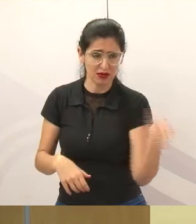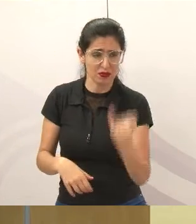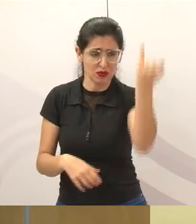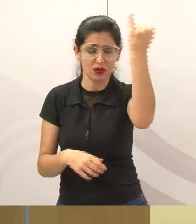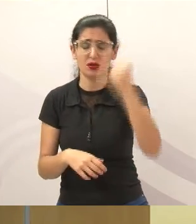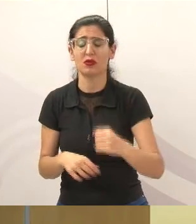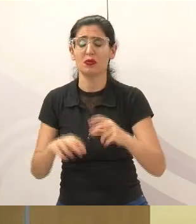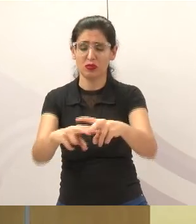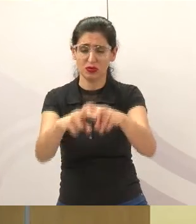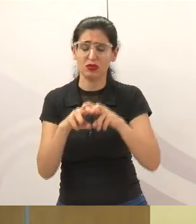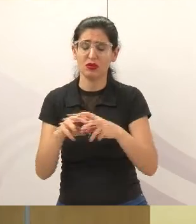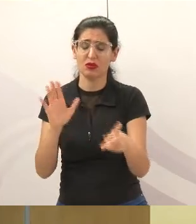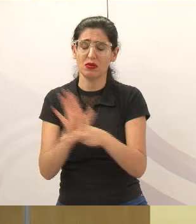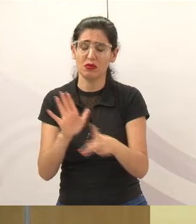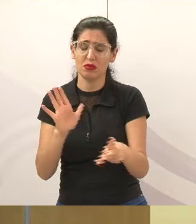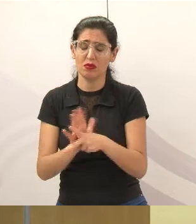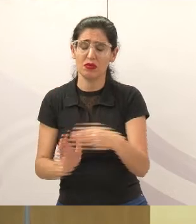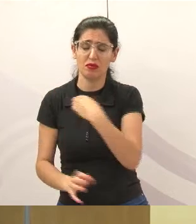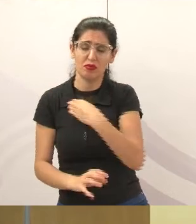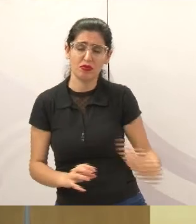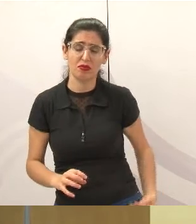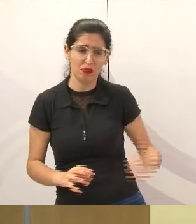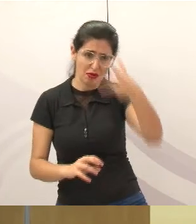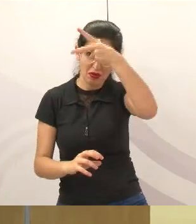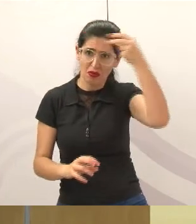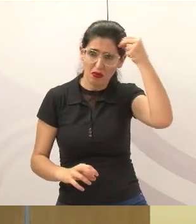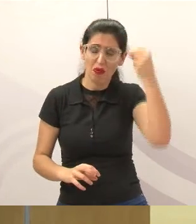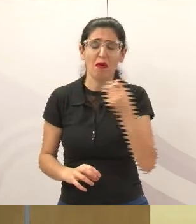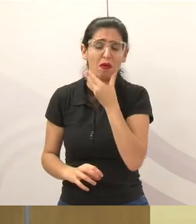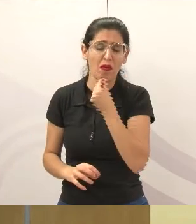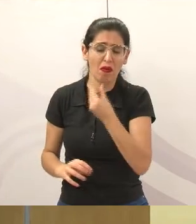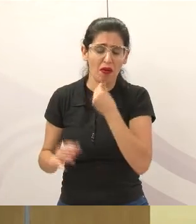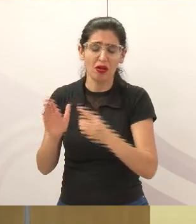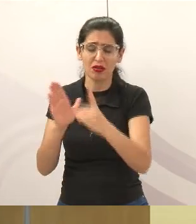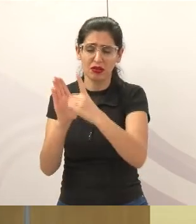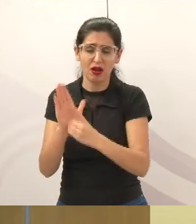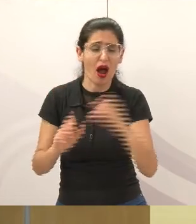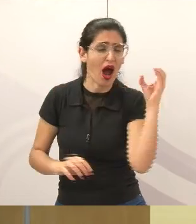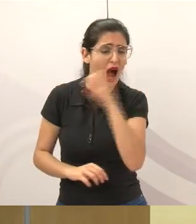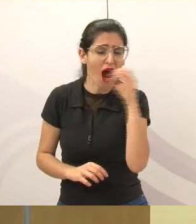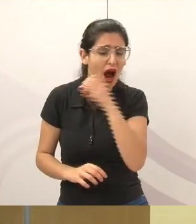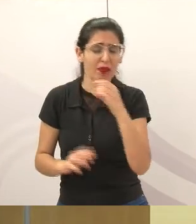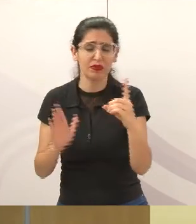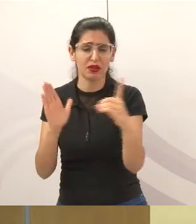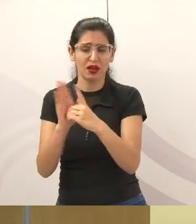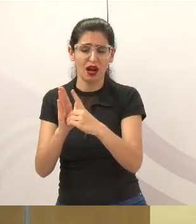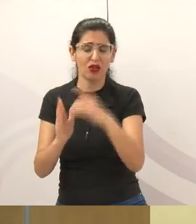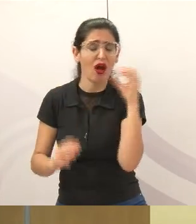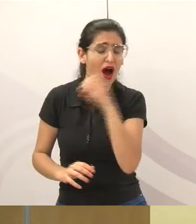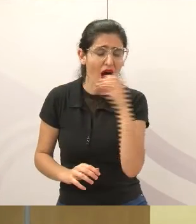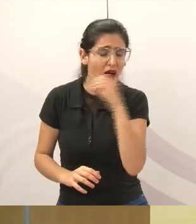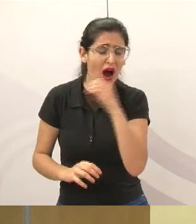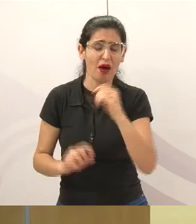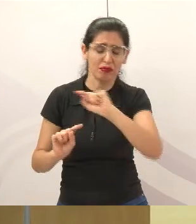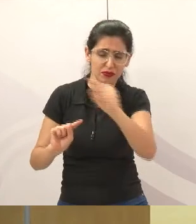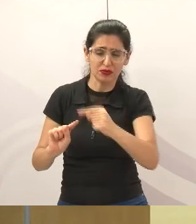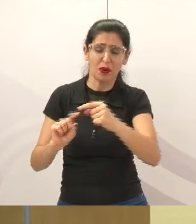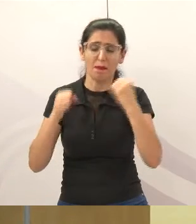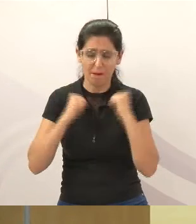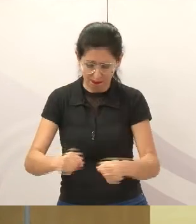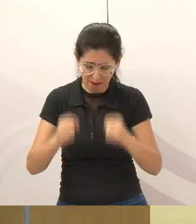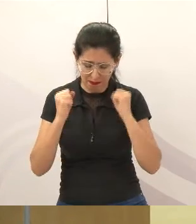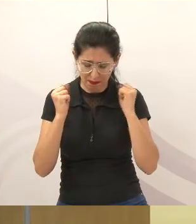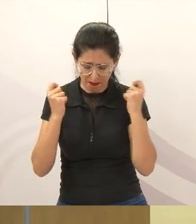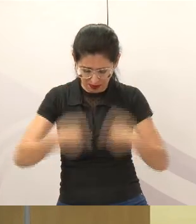prefeitos fazem através de decreto, que é um instrumento mais rápido, mais objetivo, que você pode adequar ele de acordo com as mudanças que